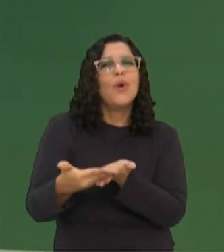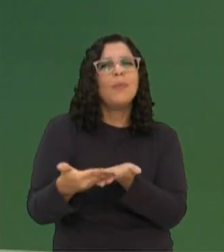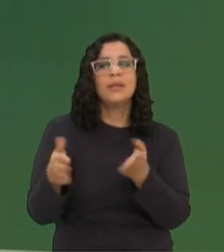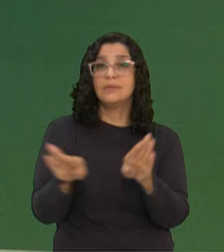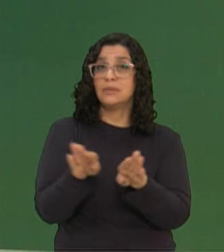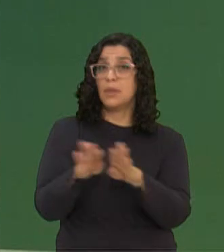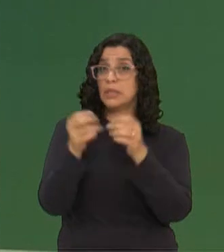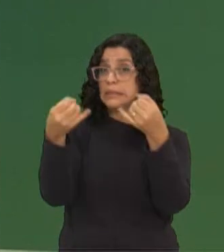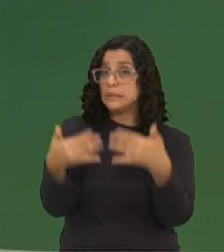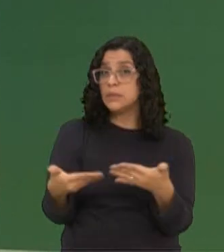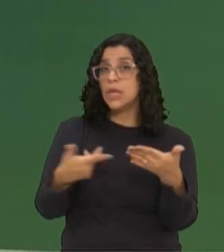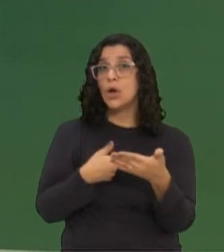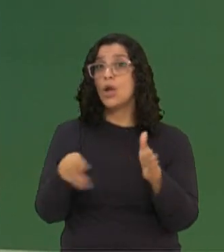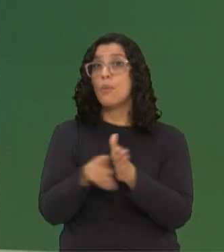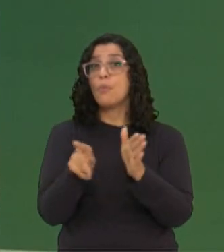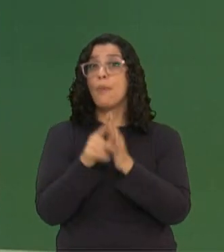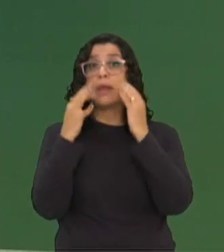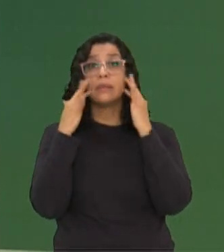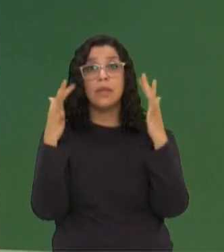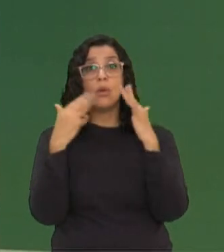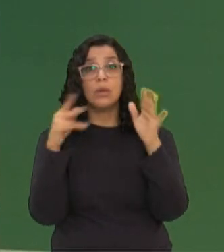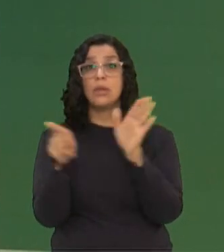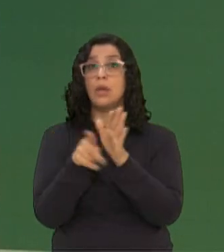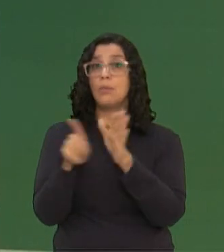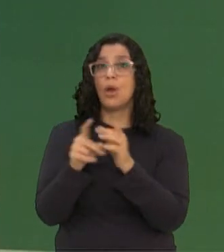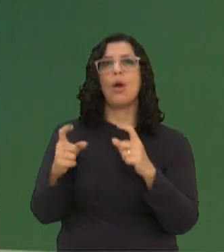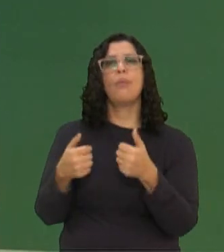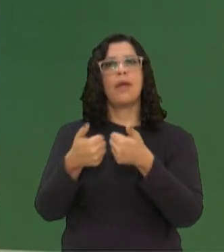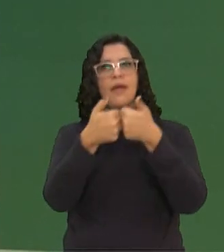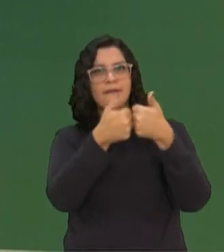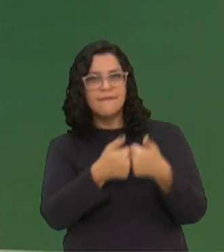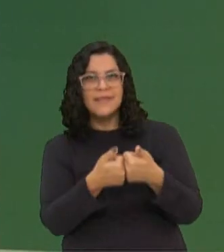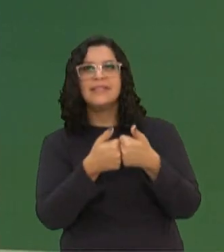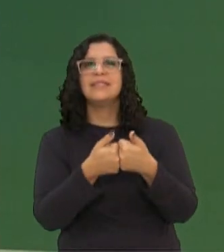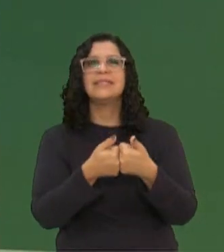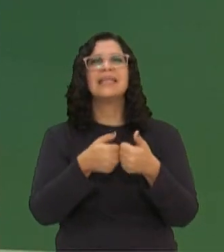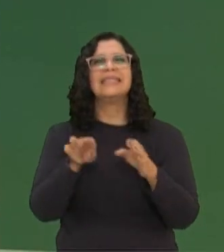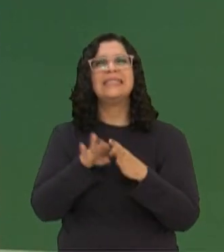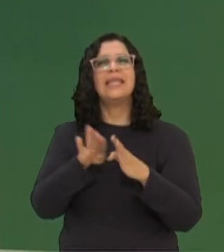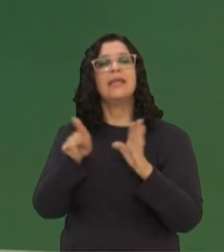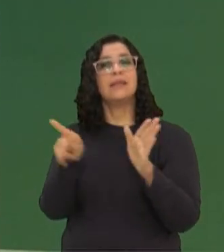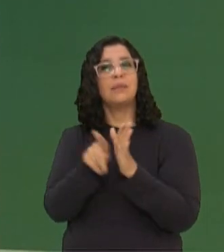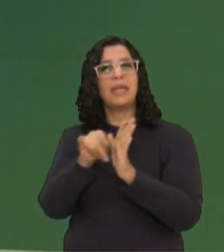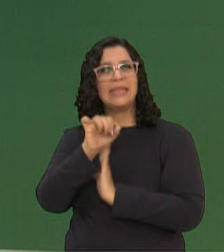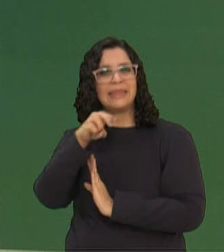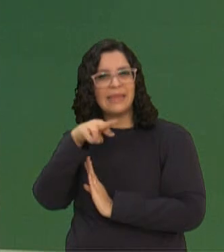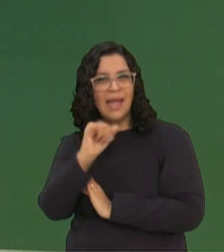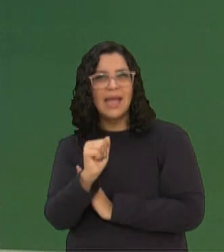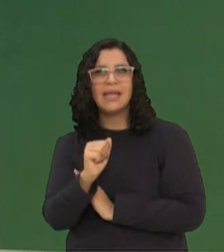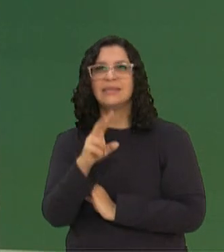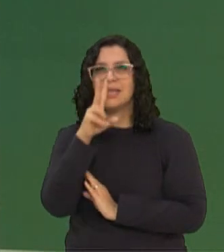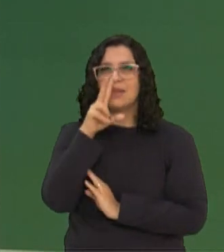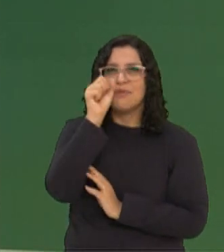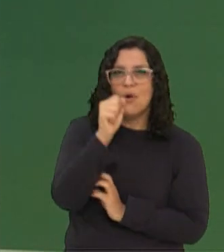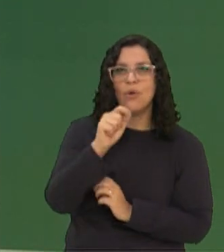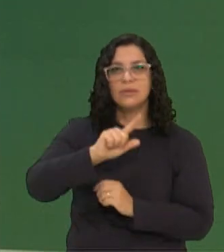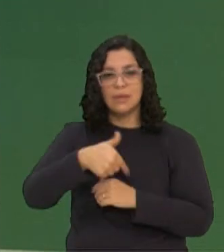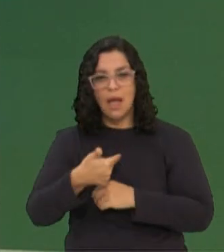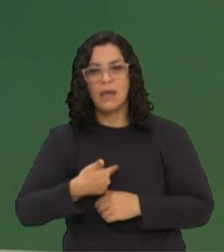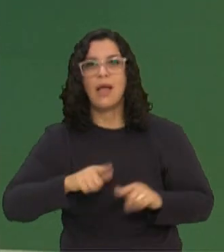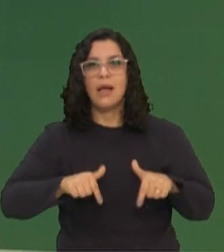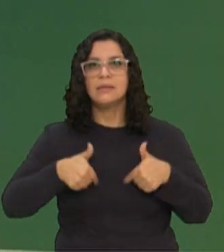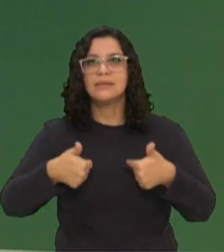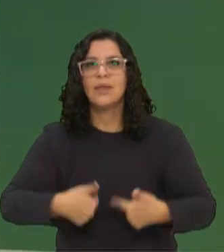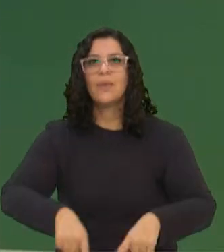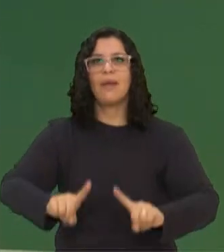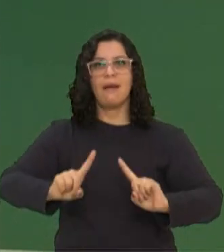primeiras, então, grandes teses da física. A lei da inércia, força igual a massa vezes aceleração, lei da ação e reação, as 3